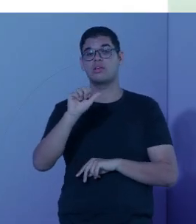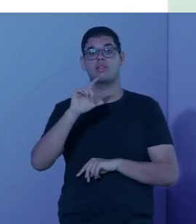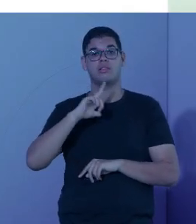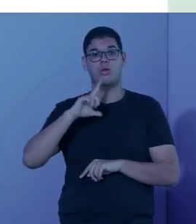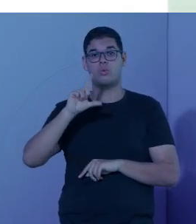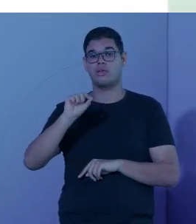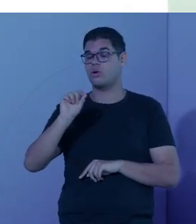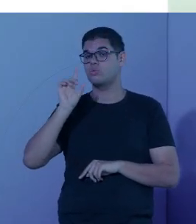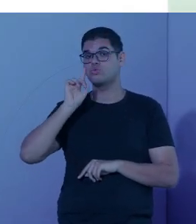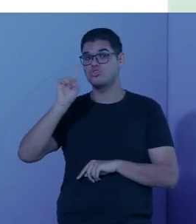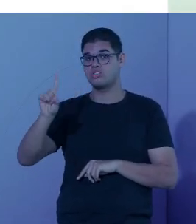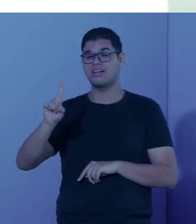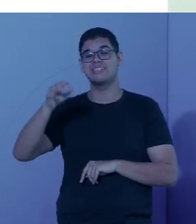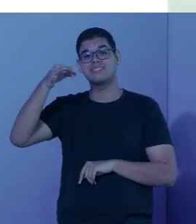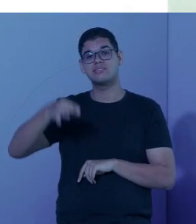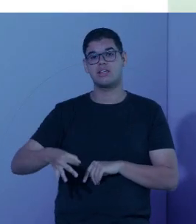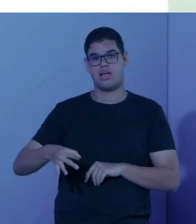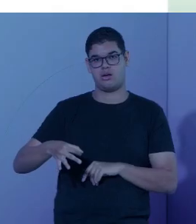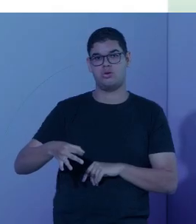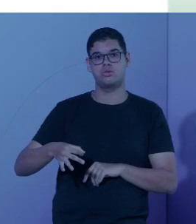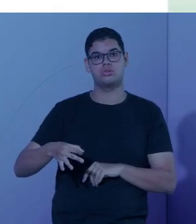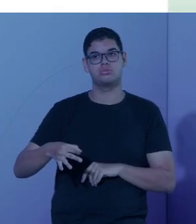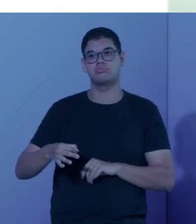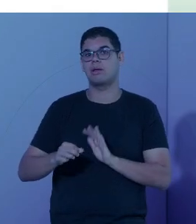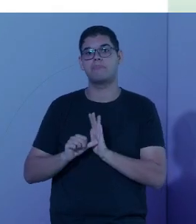data da primeira dispensação, na teoria. Tá?